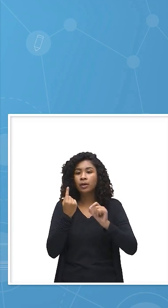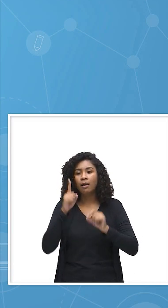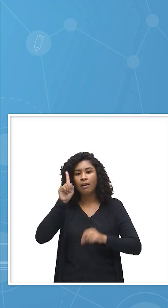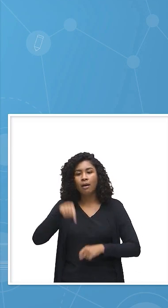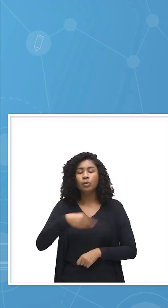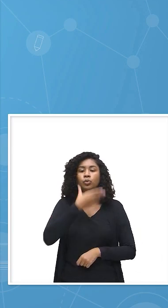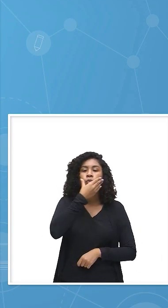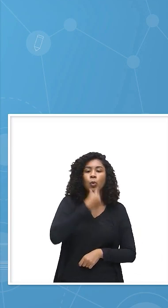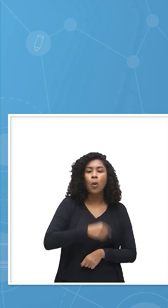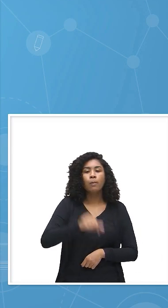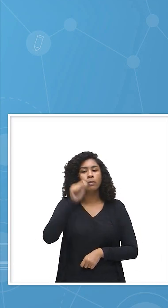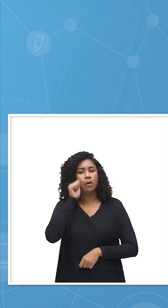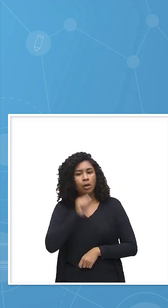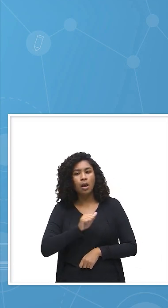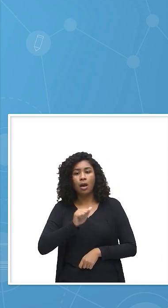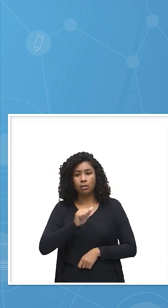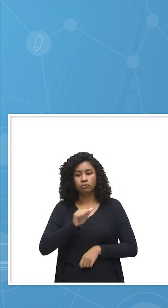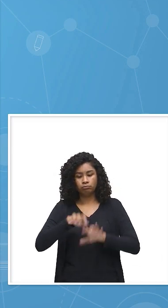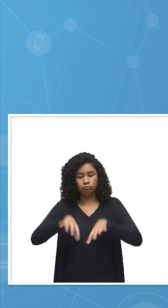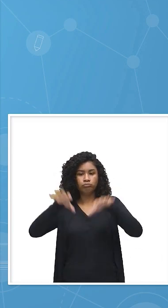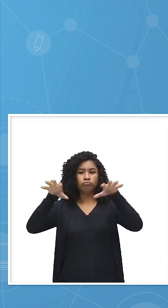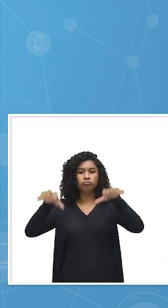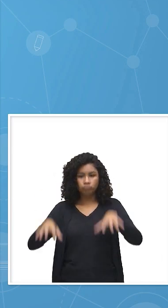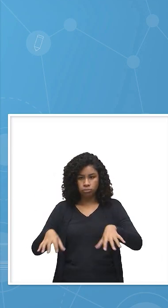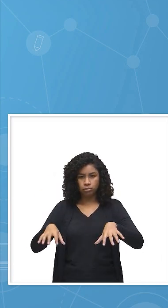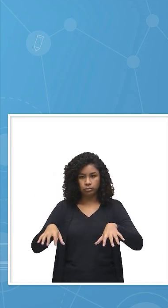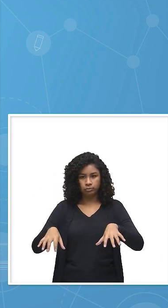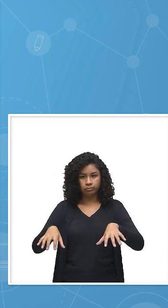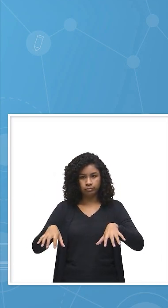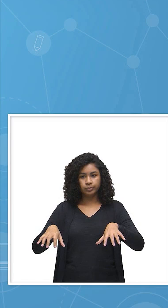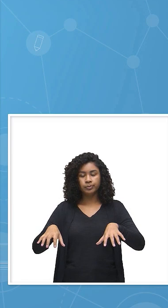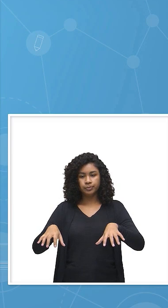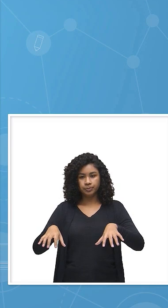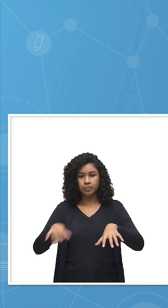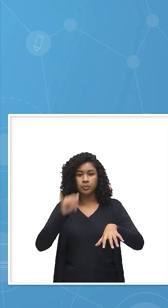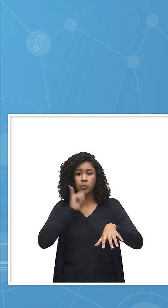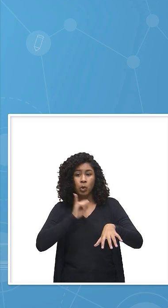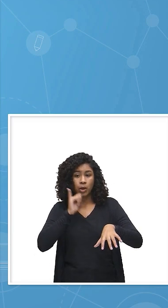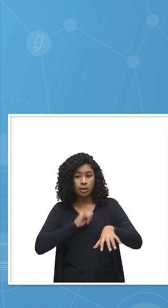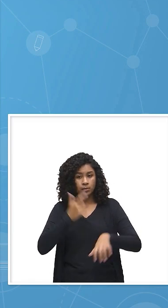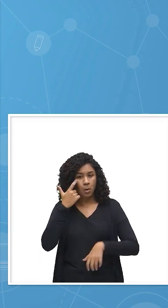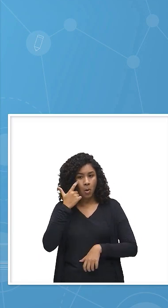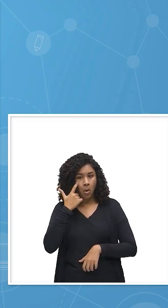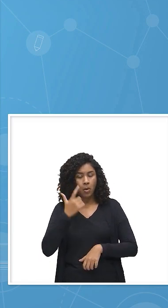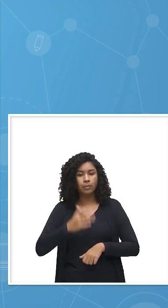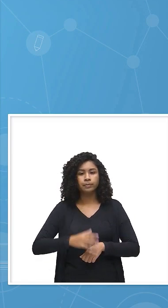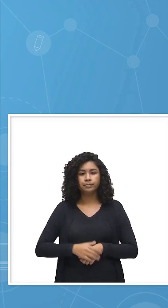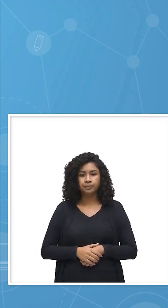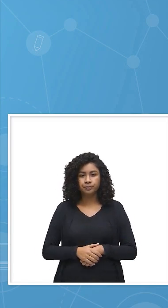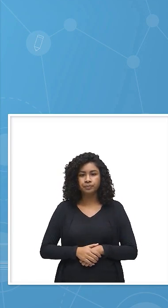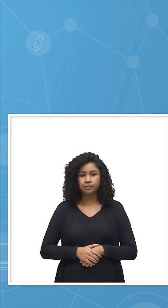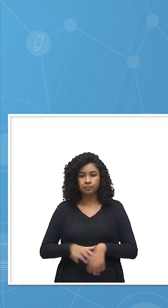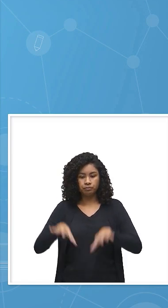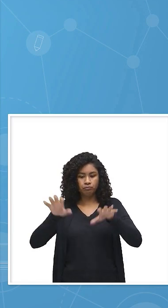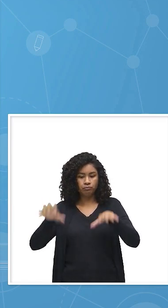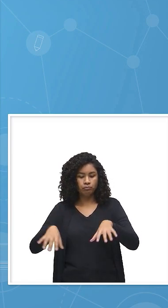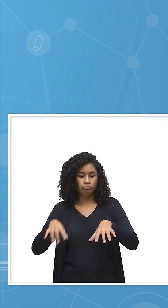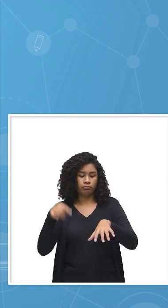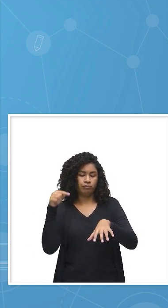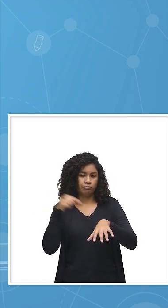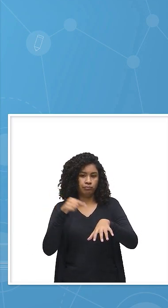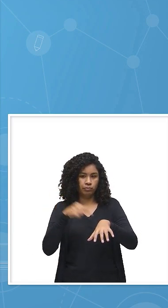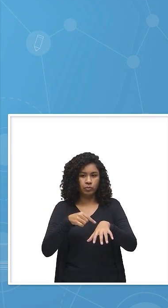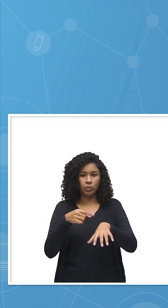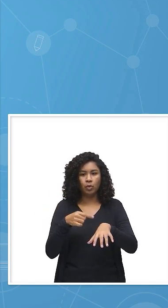é que funciona isso, professora? Eles dividiam, por exemplo, as atividades ligadas aí ao plantio,